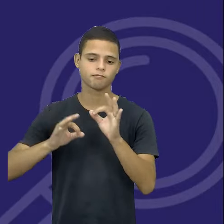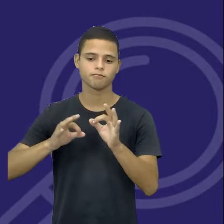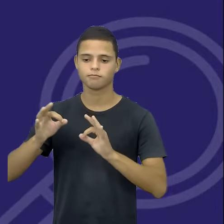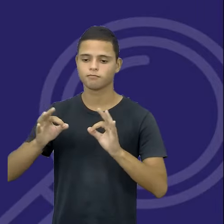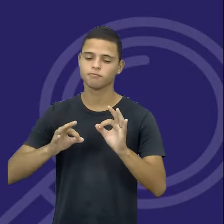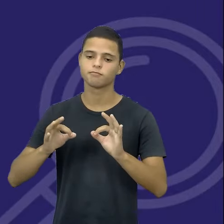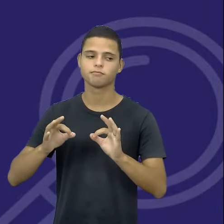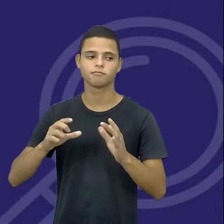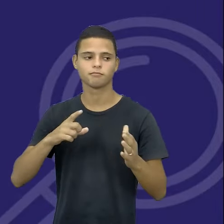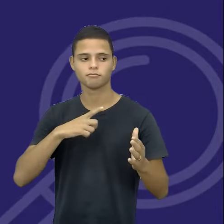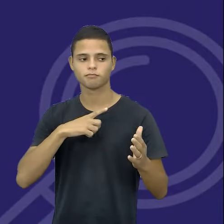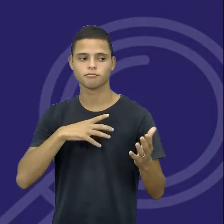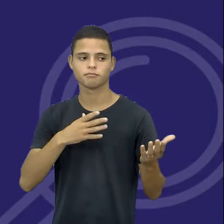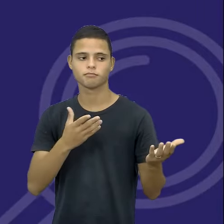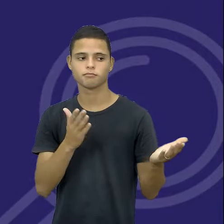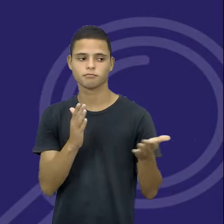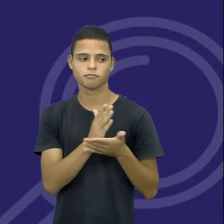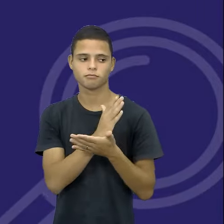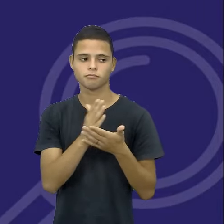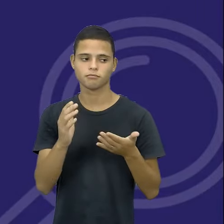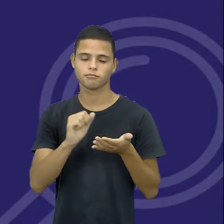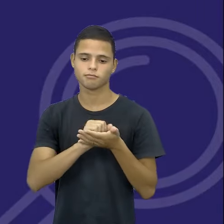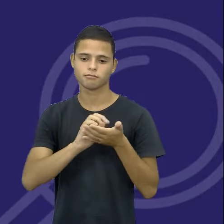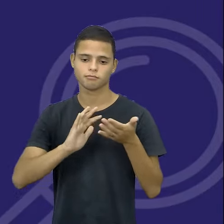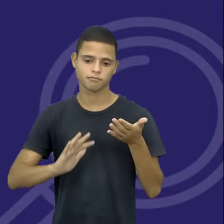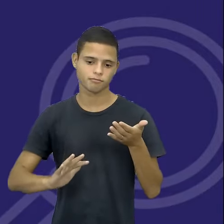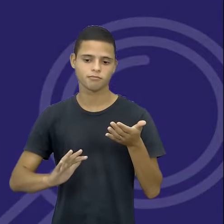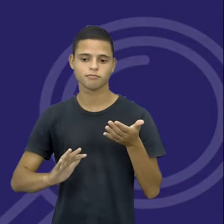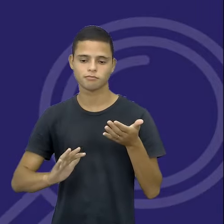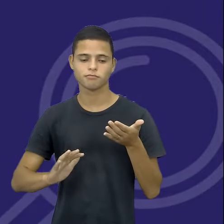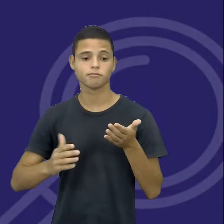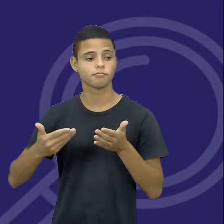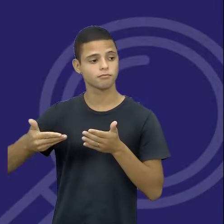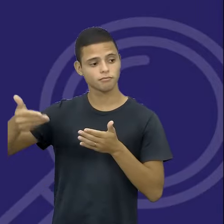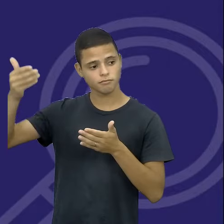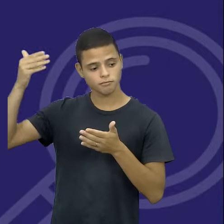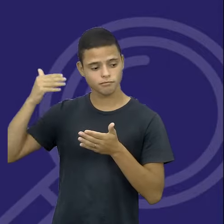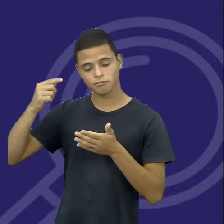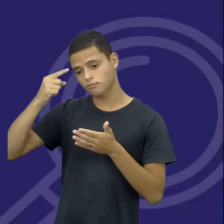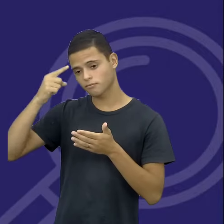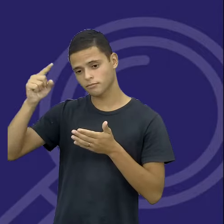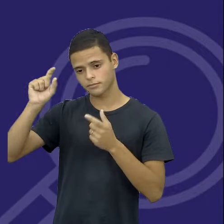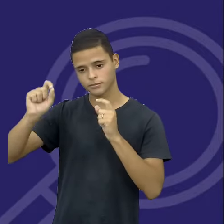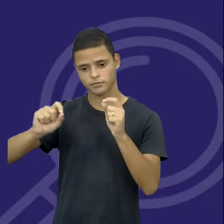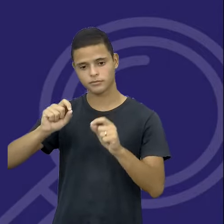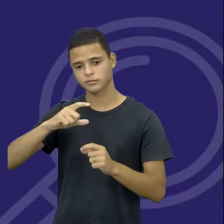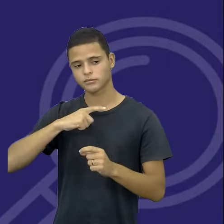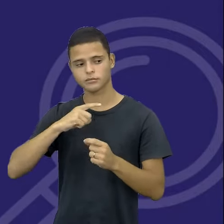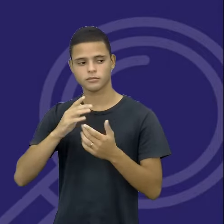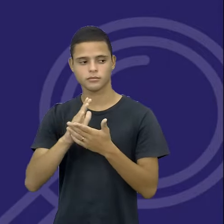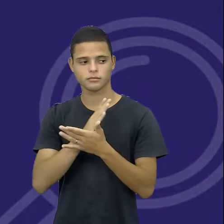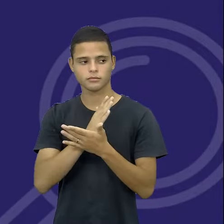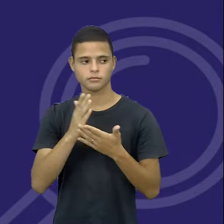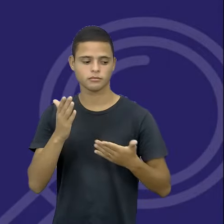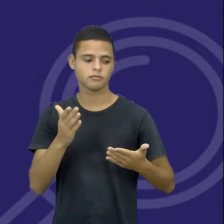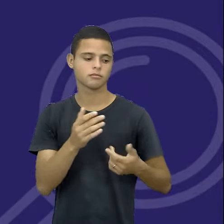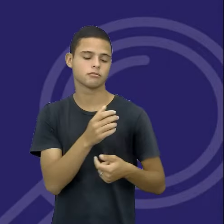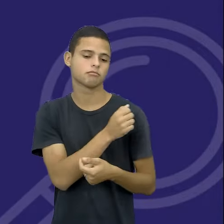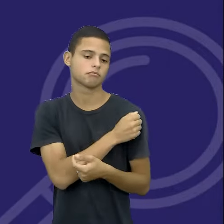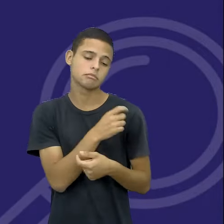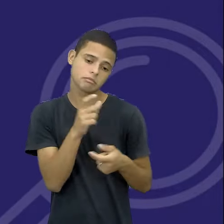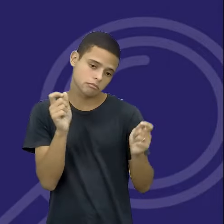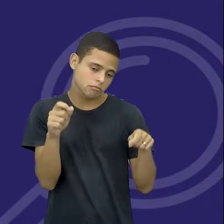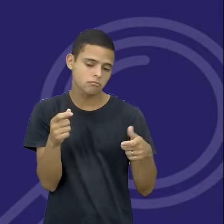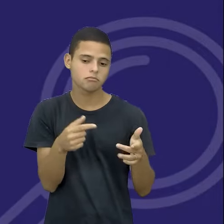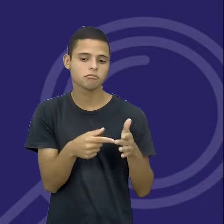por algumas atividades anteriores, né, pensando o quê? Tem estudantes que teria condição de fazer isso numa